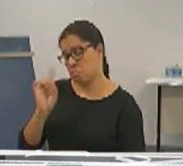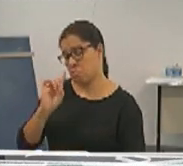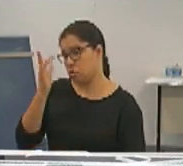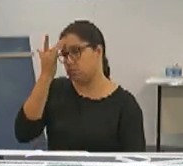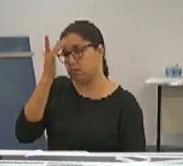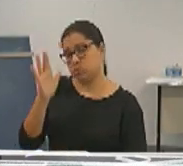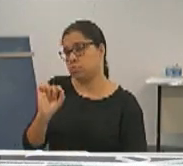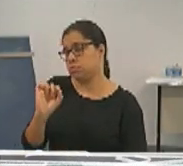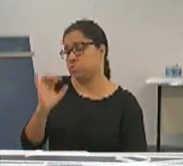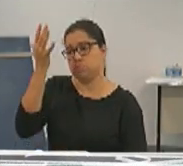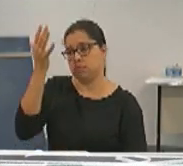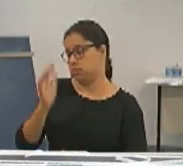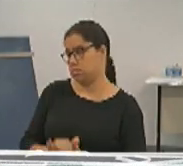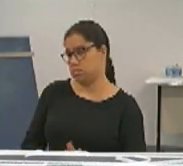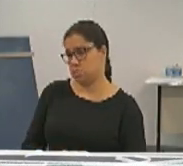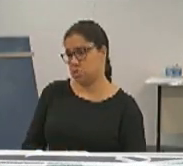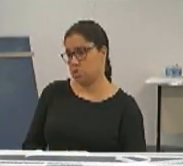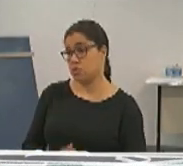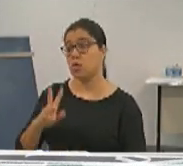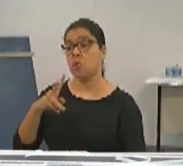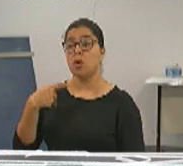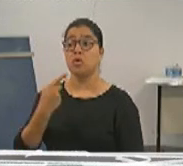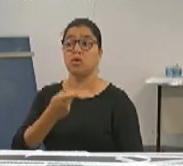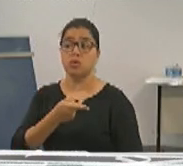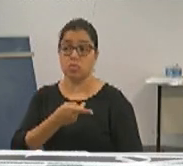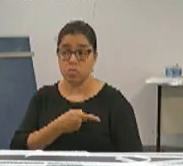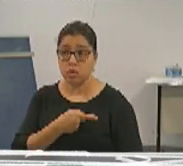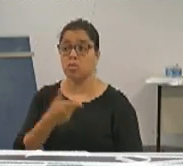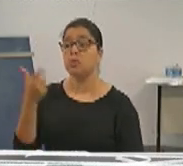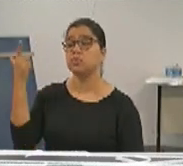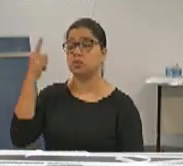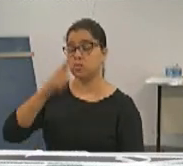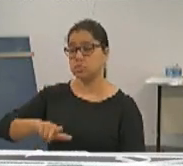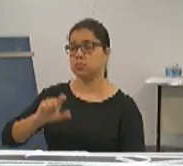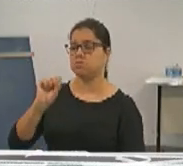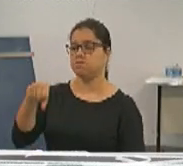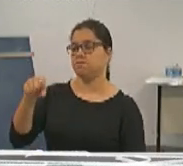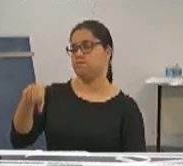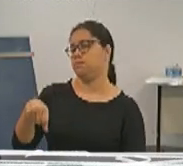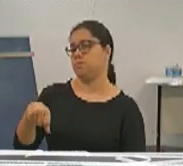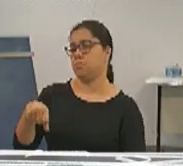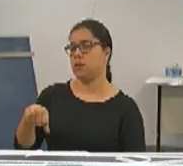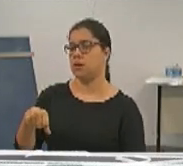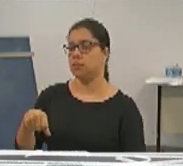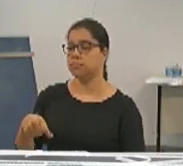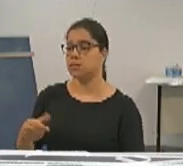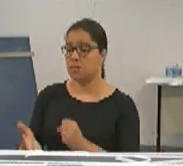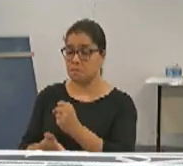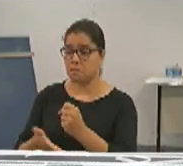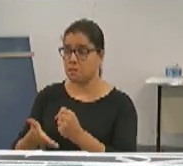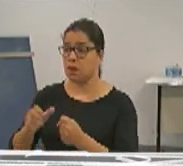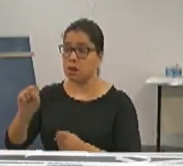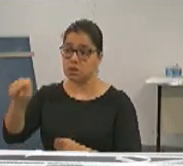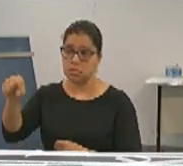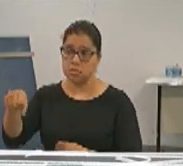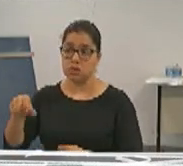coisa, porque isso foi uma das conquistas que todas as universidades federais se basearam no parecer do nosso